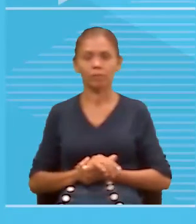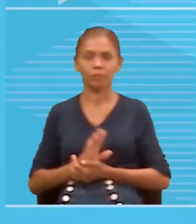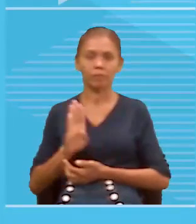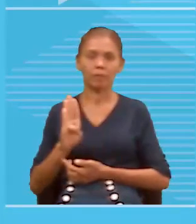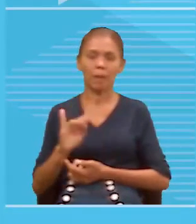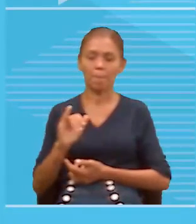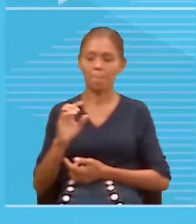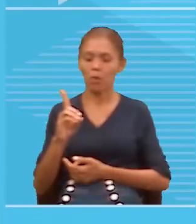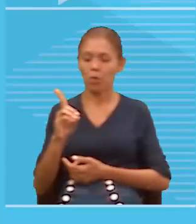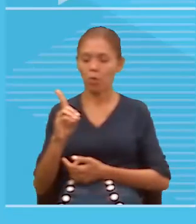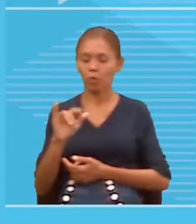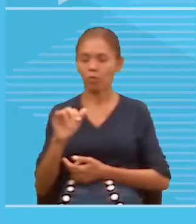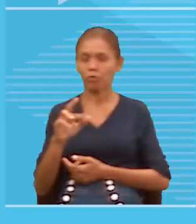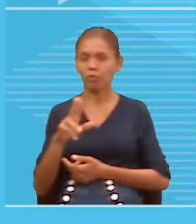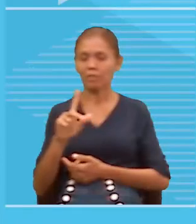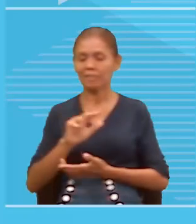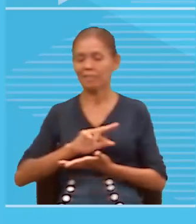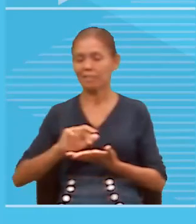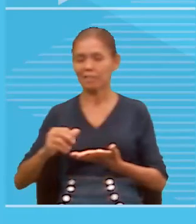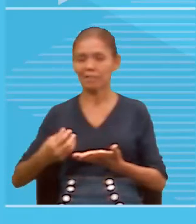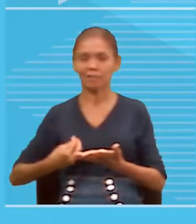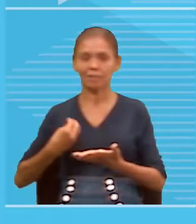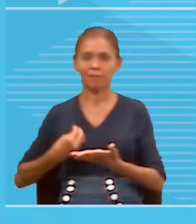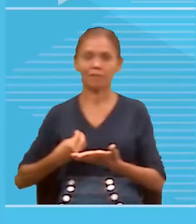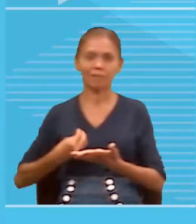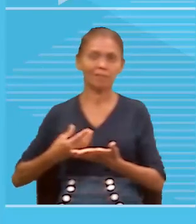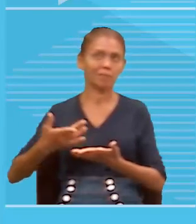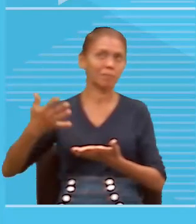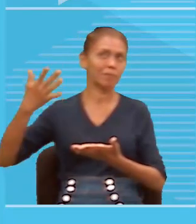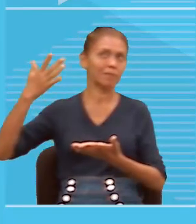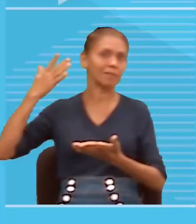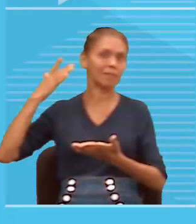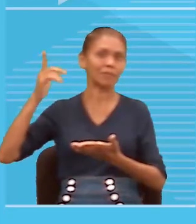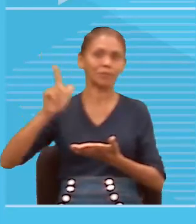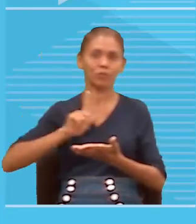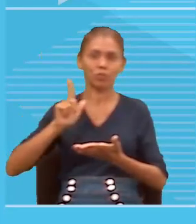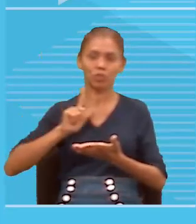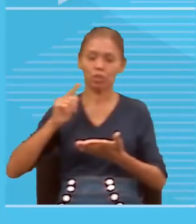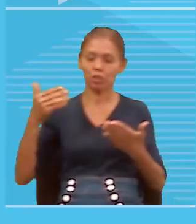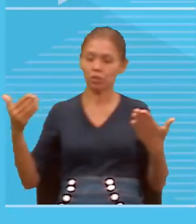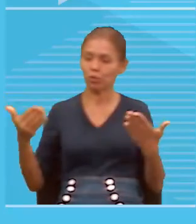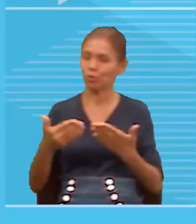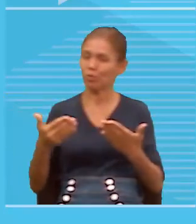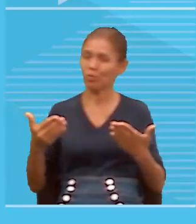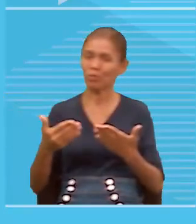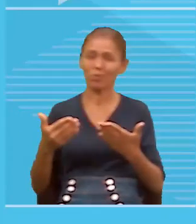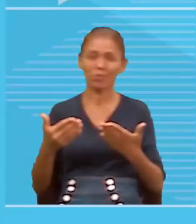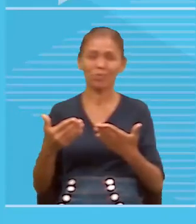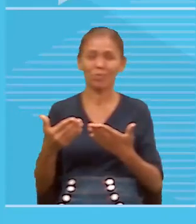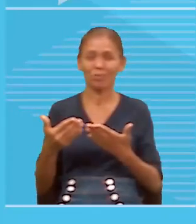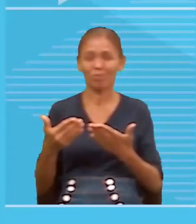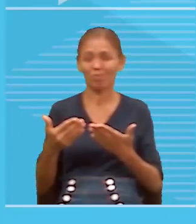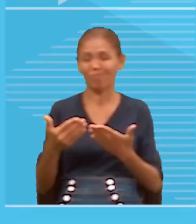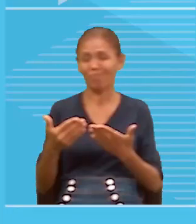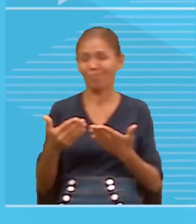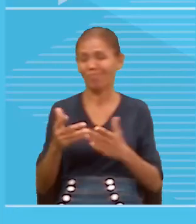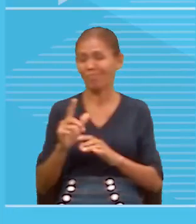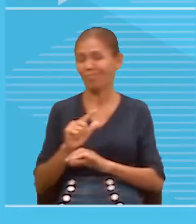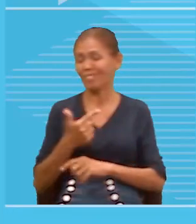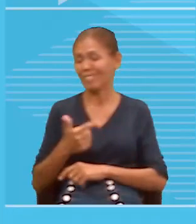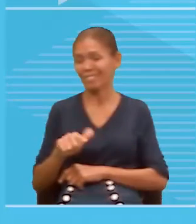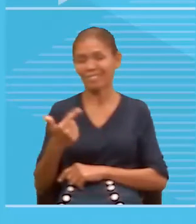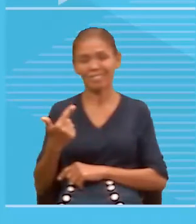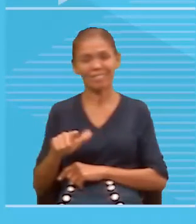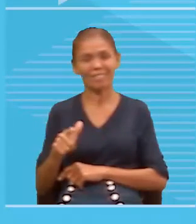biodiversidade que já existiu em todas as eras do nosso planeta Então hoje não resta nenhum por cento dela para você